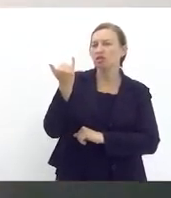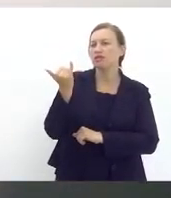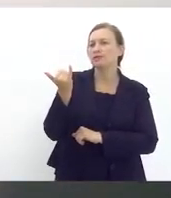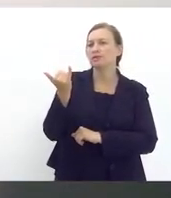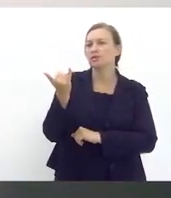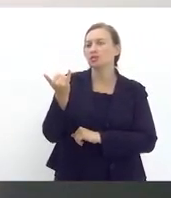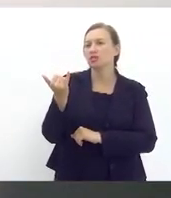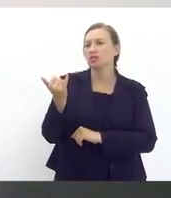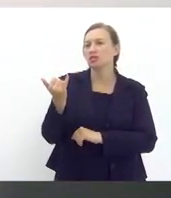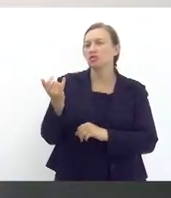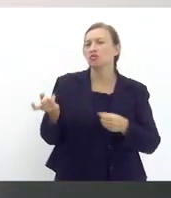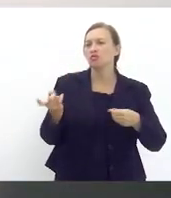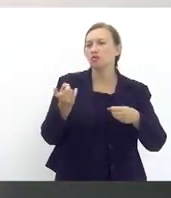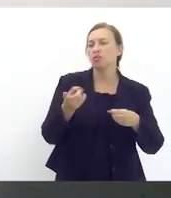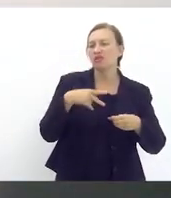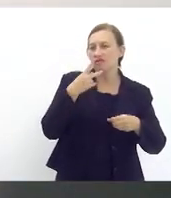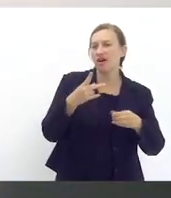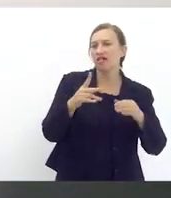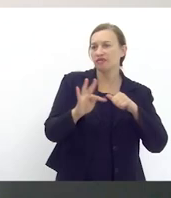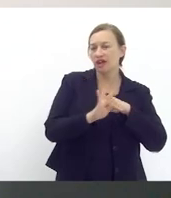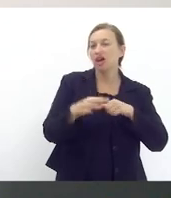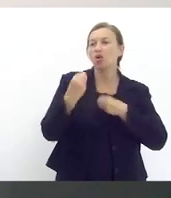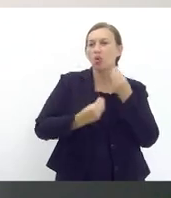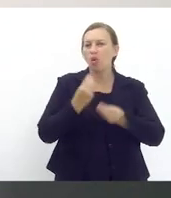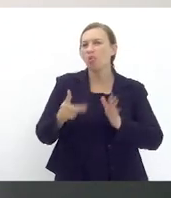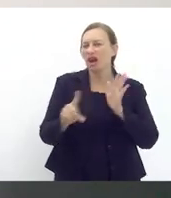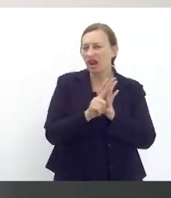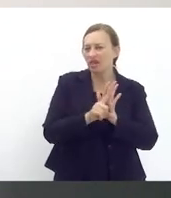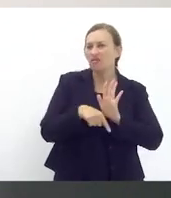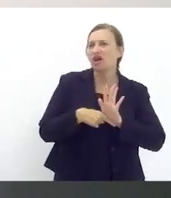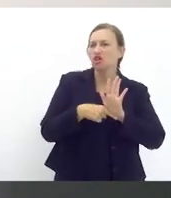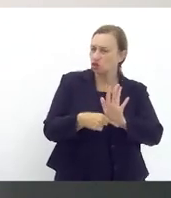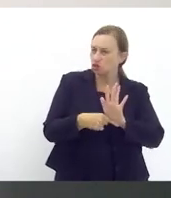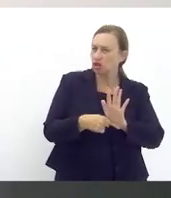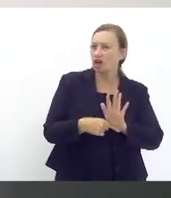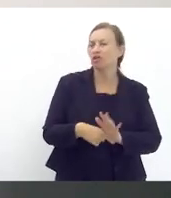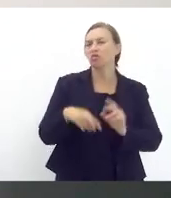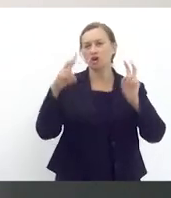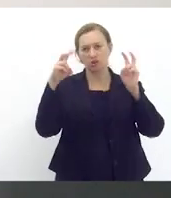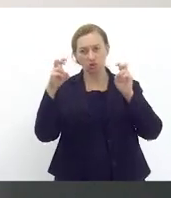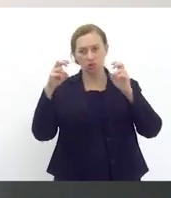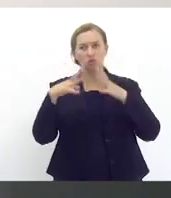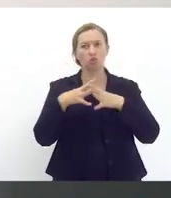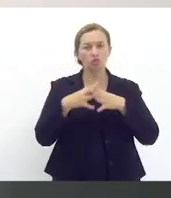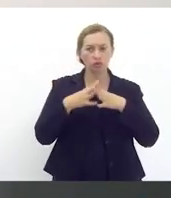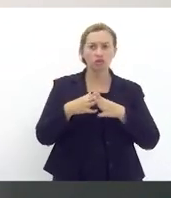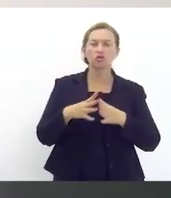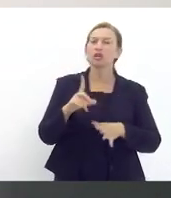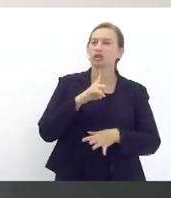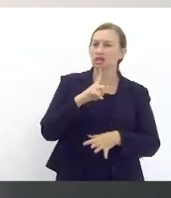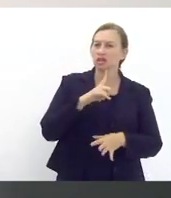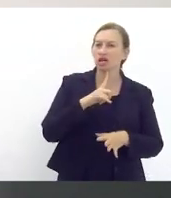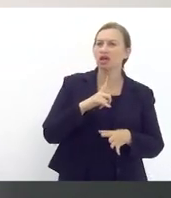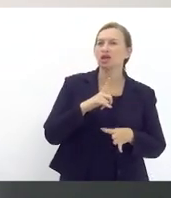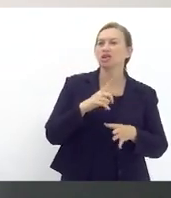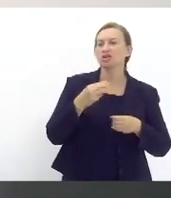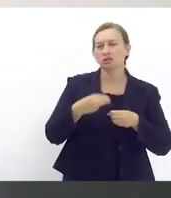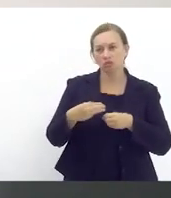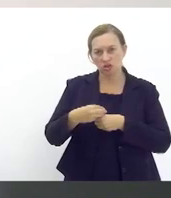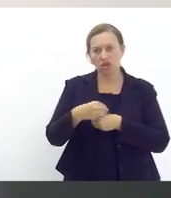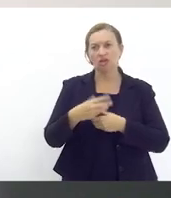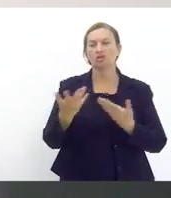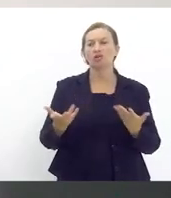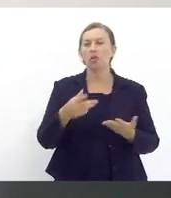retorno técnico de como que a lei vai lidar com questões de conflitos que existem na perspectiva das municipalidades